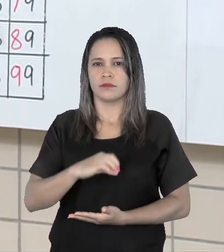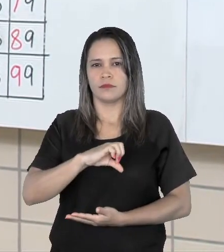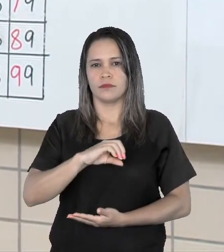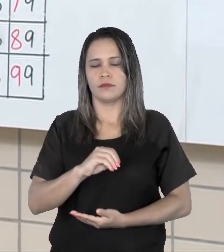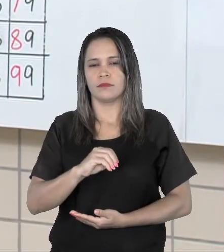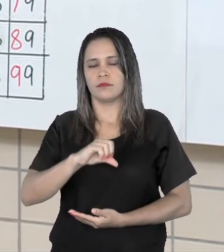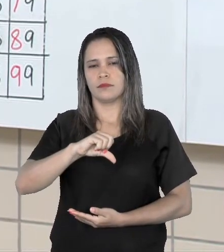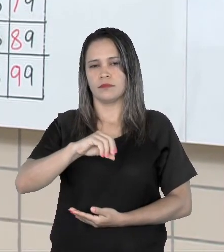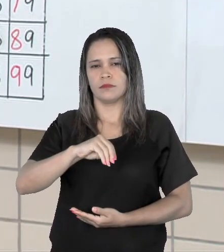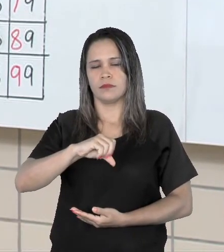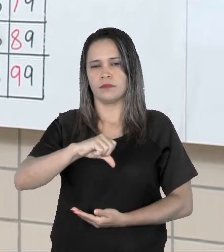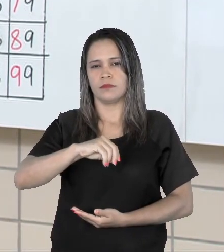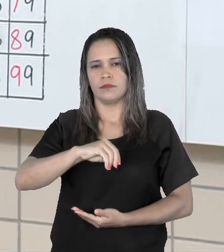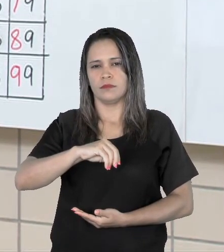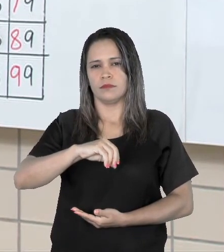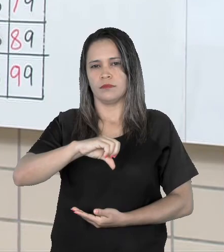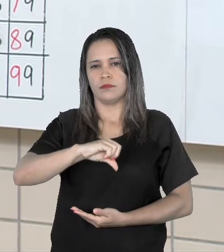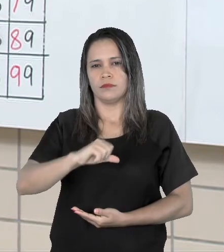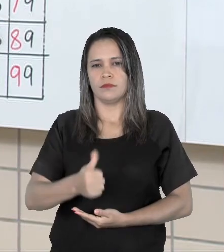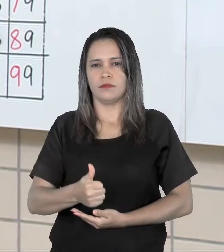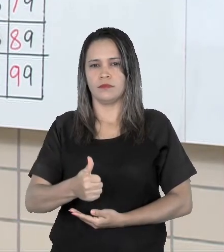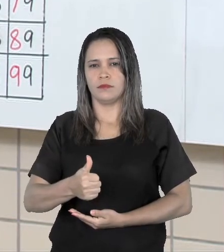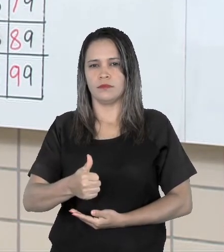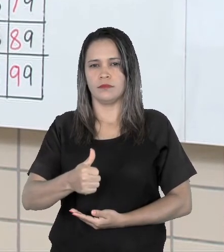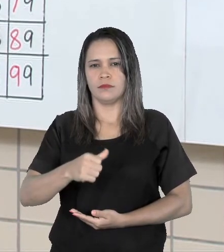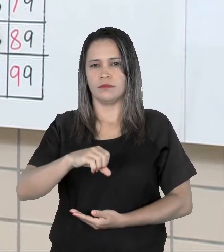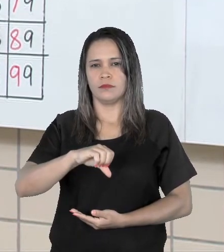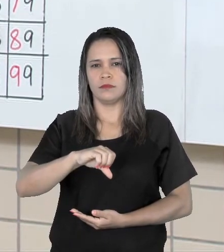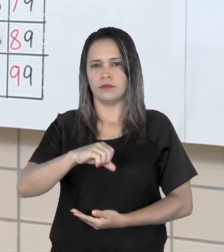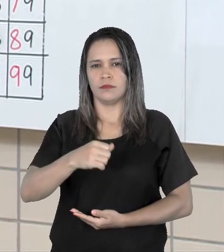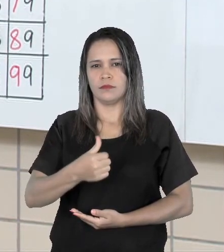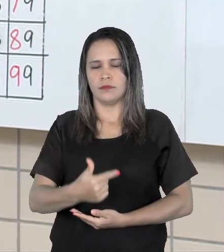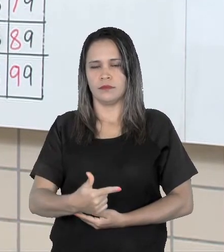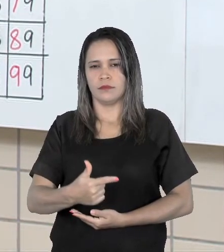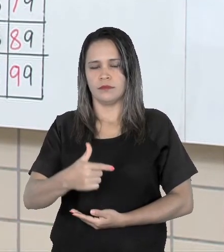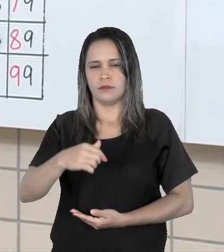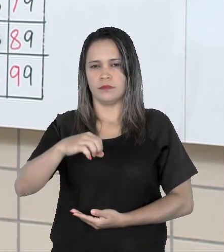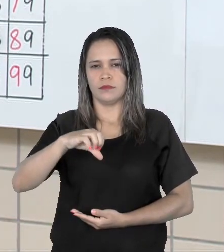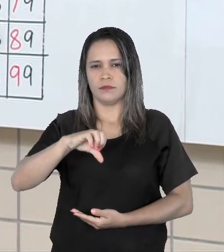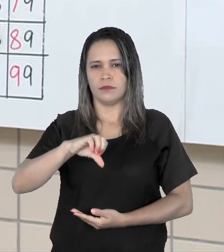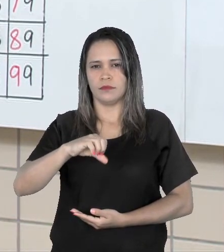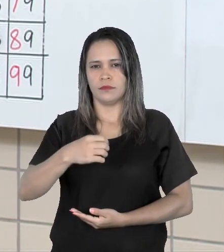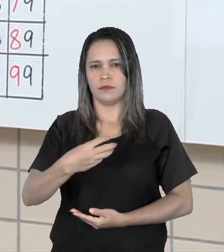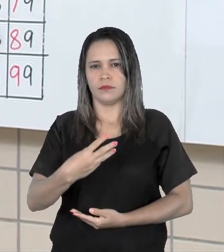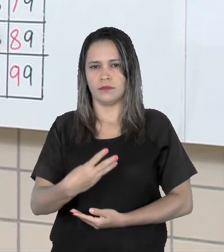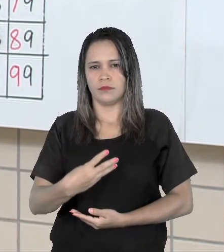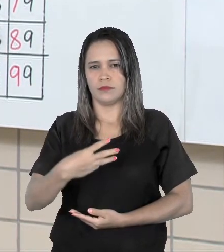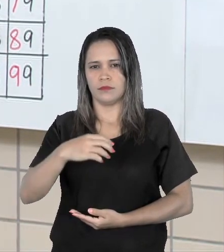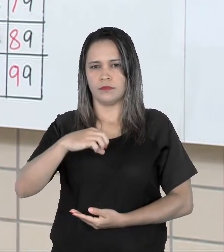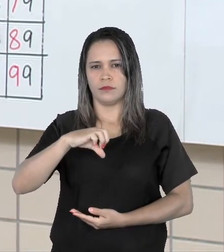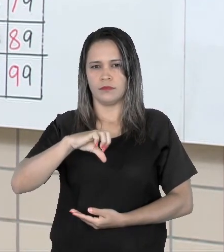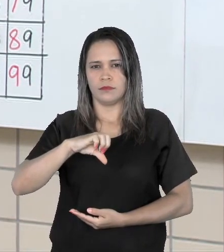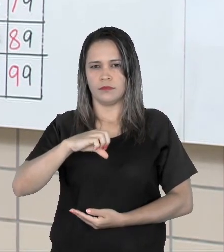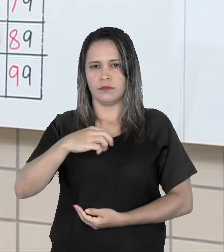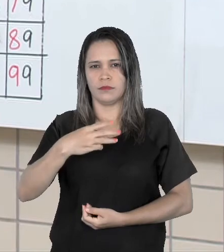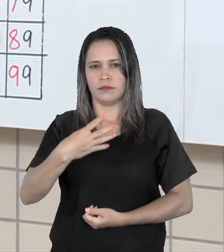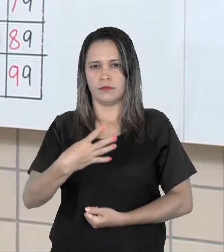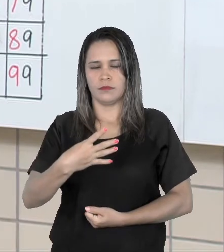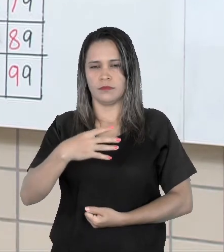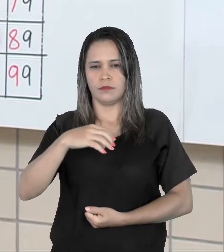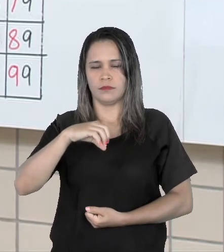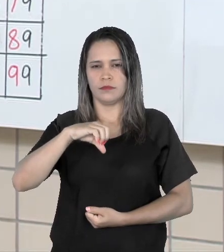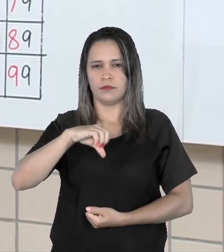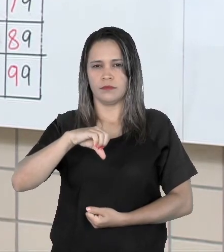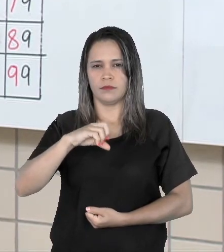0, 90. 91, 92, 93,